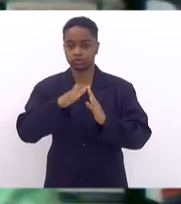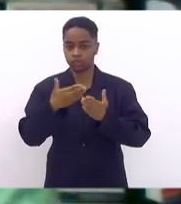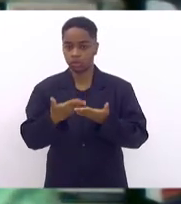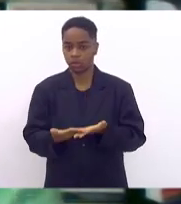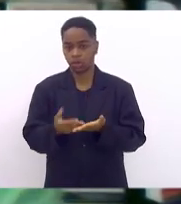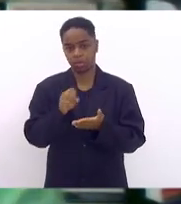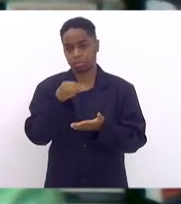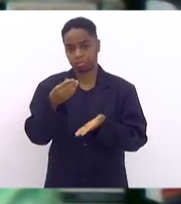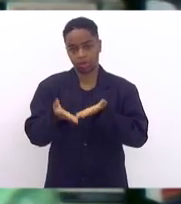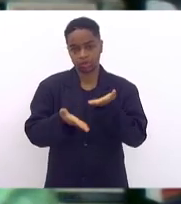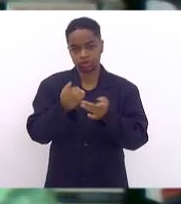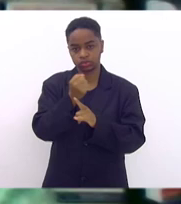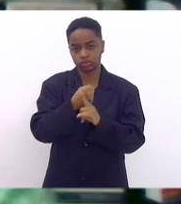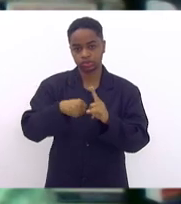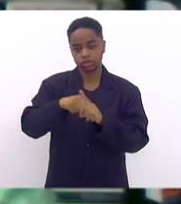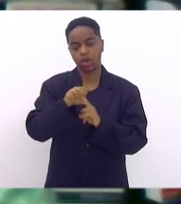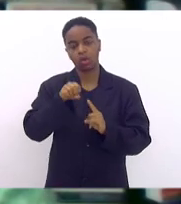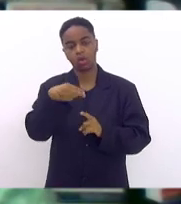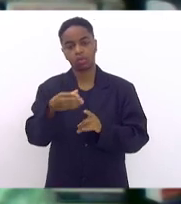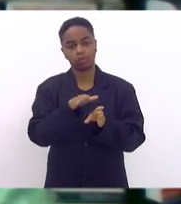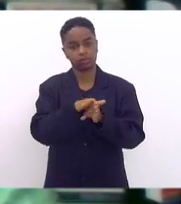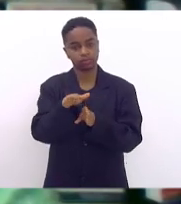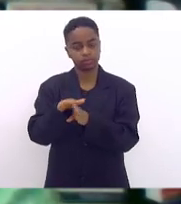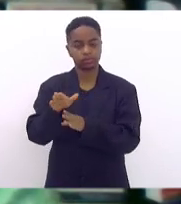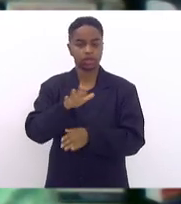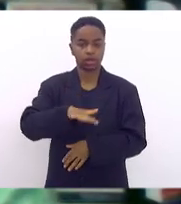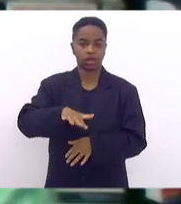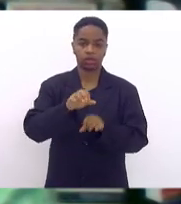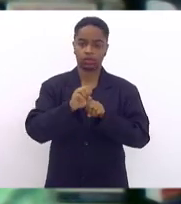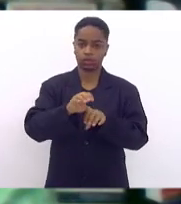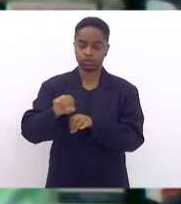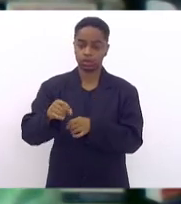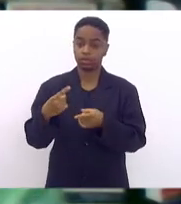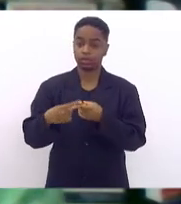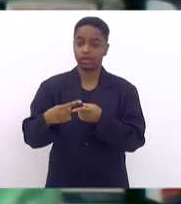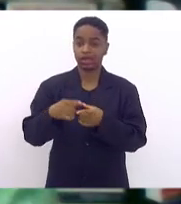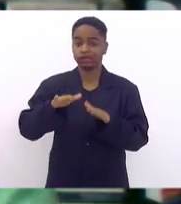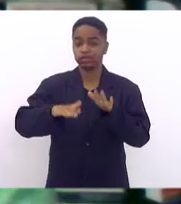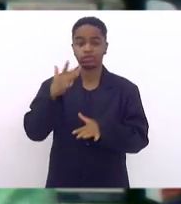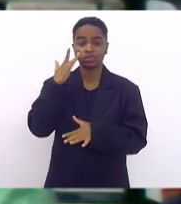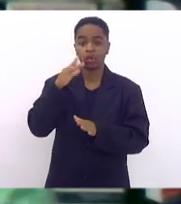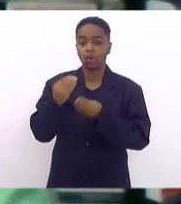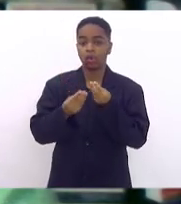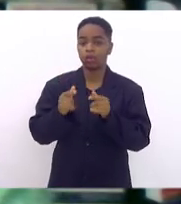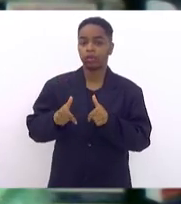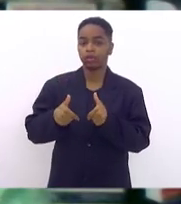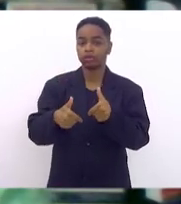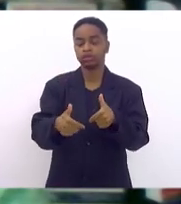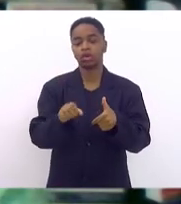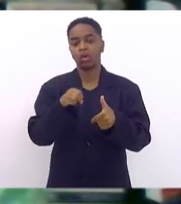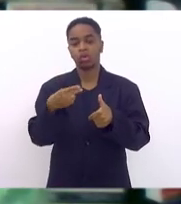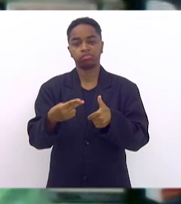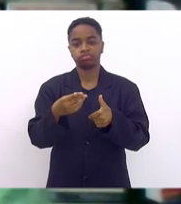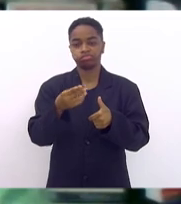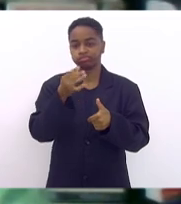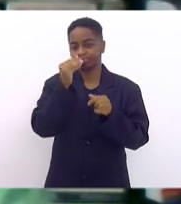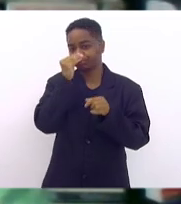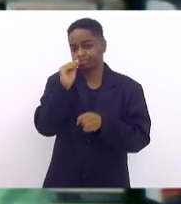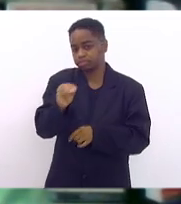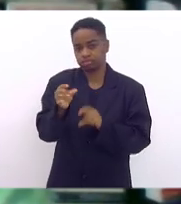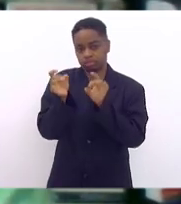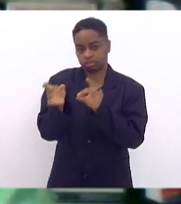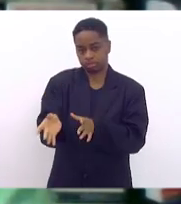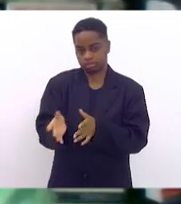assistente social, de um orientador educacional. Existe muito não saber lidar, ou então deixa para lá,